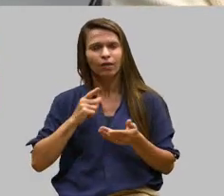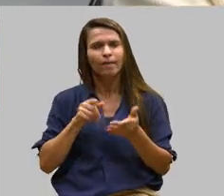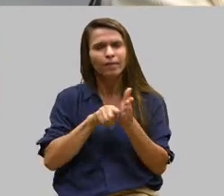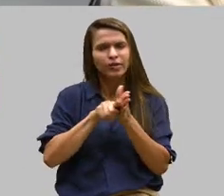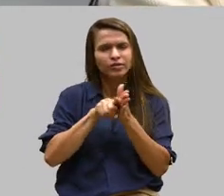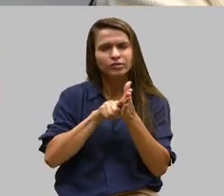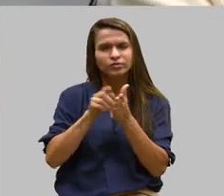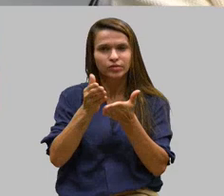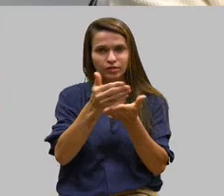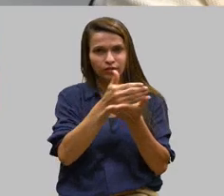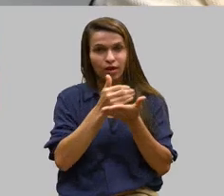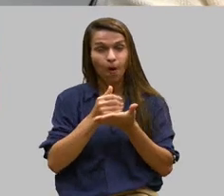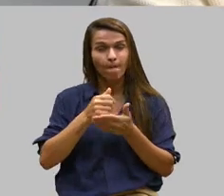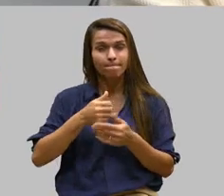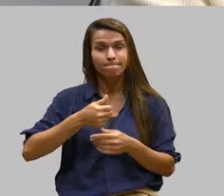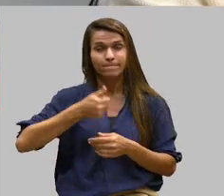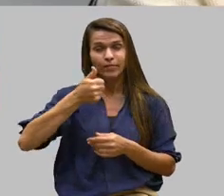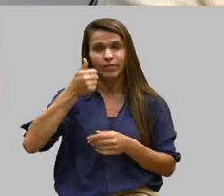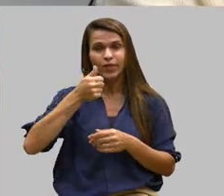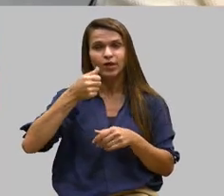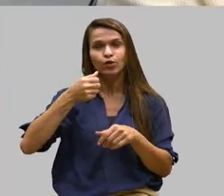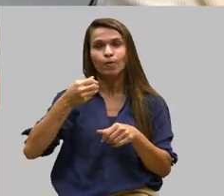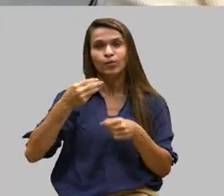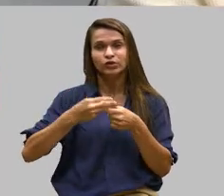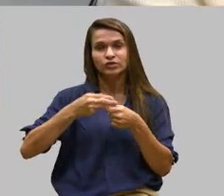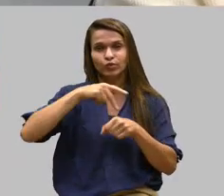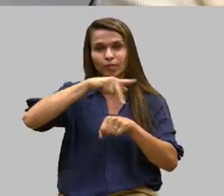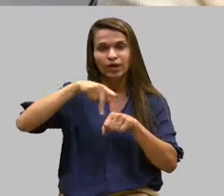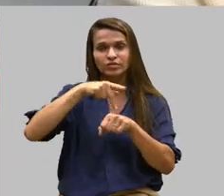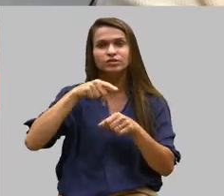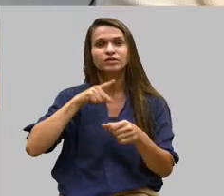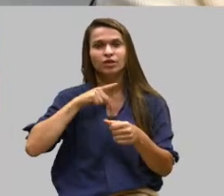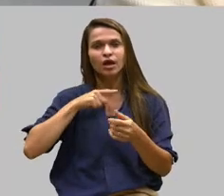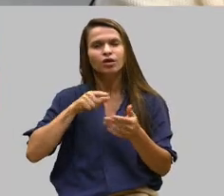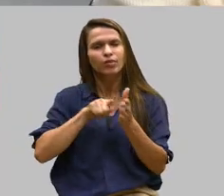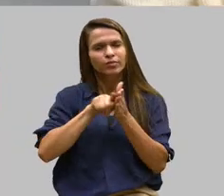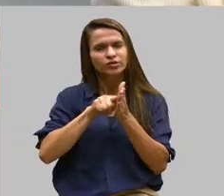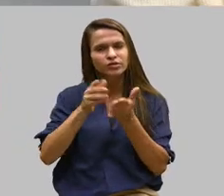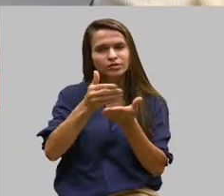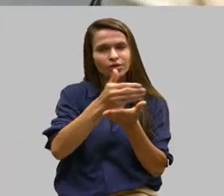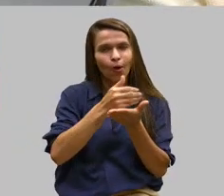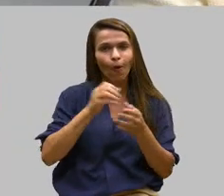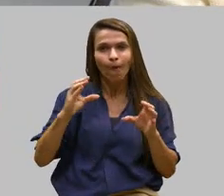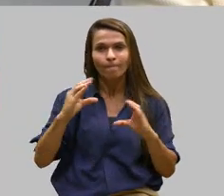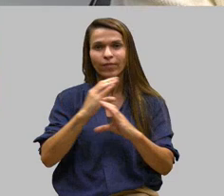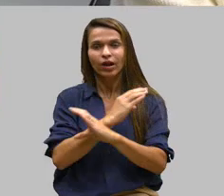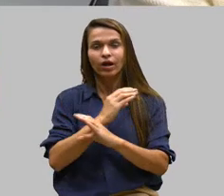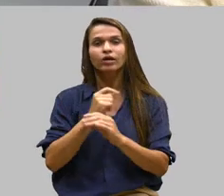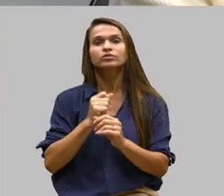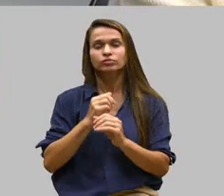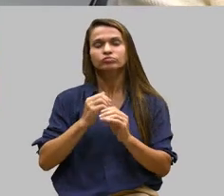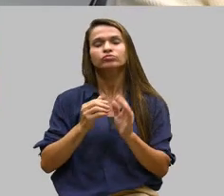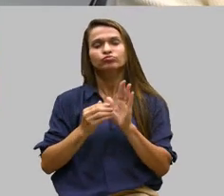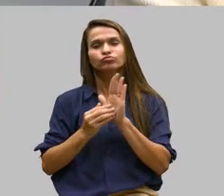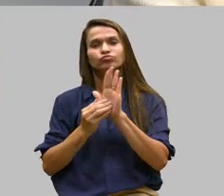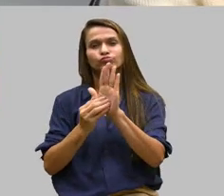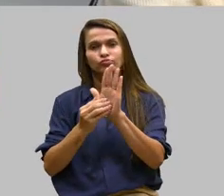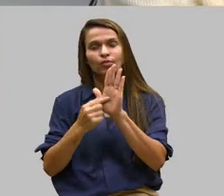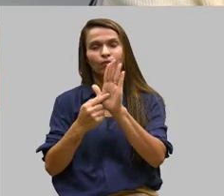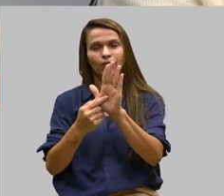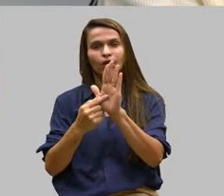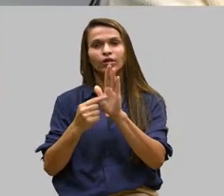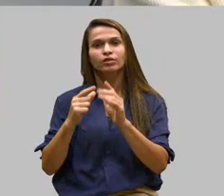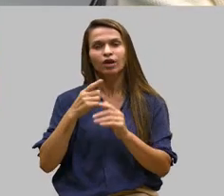do país que tem um senso né completo que a gente fez e entregou para a população tá lá e a gente chegou no dado de